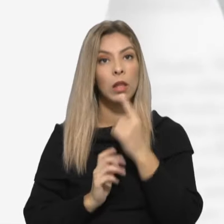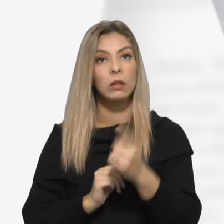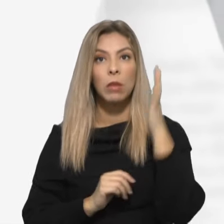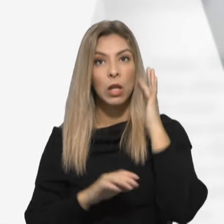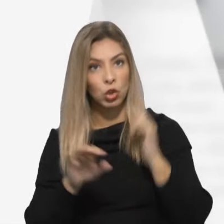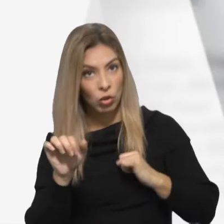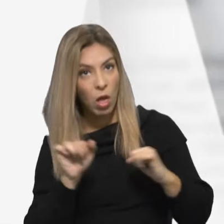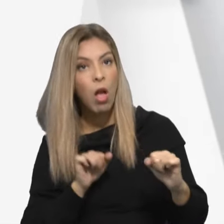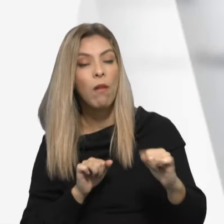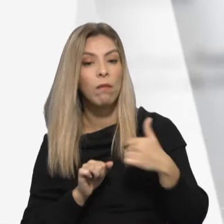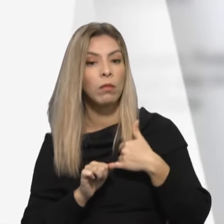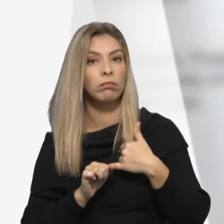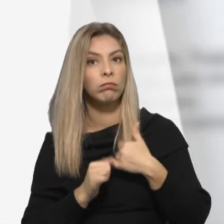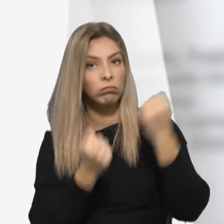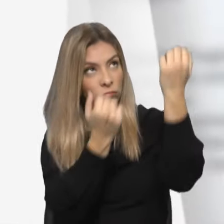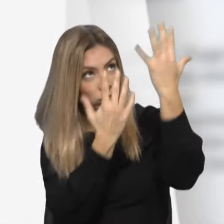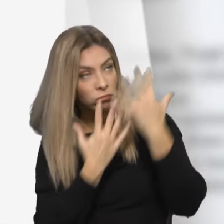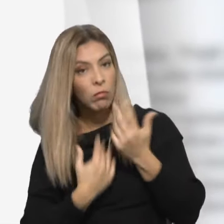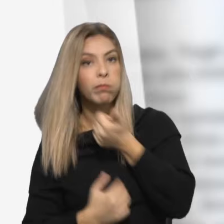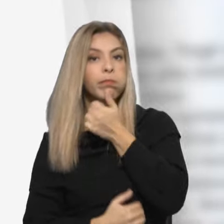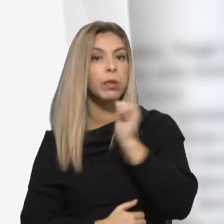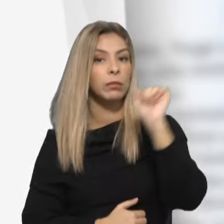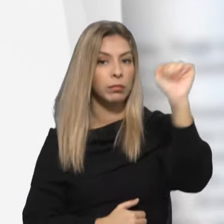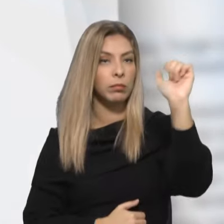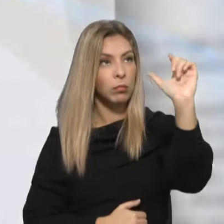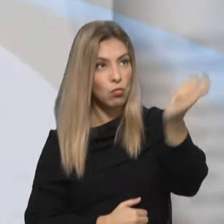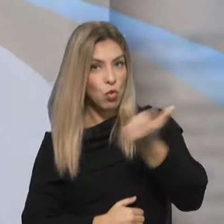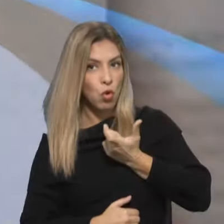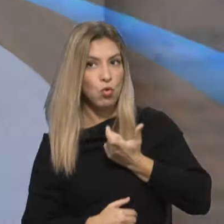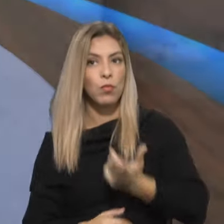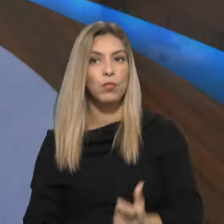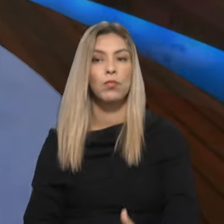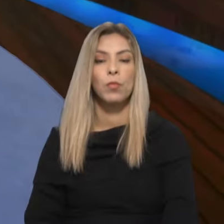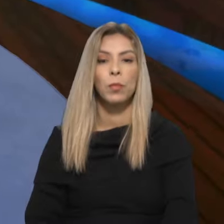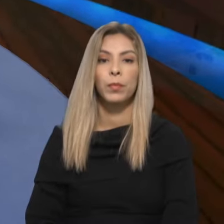Senhor, faça-se em mim segundo a tua palavra.